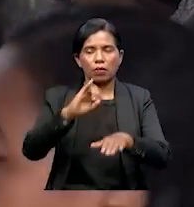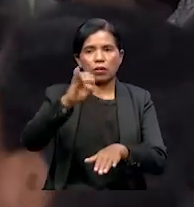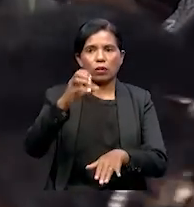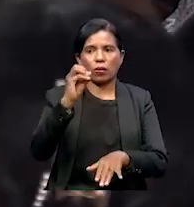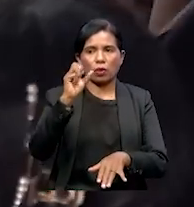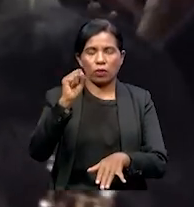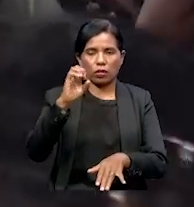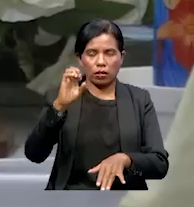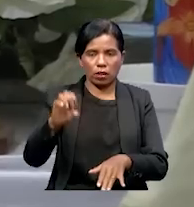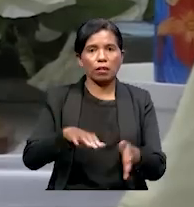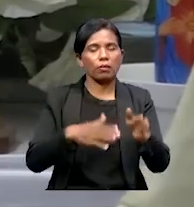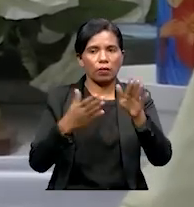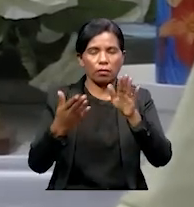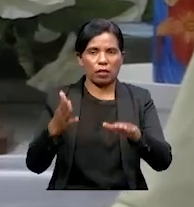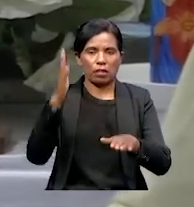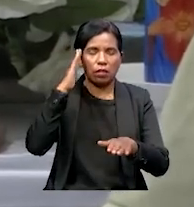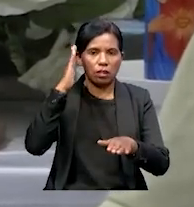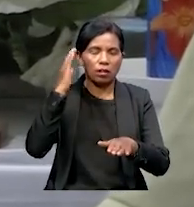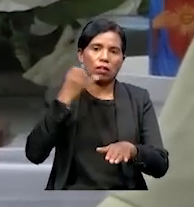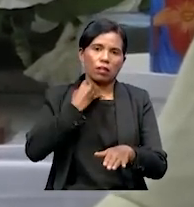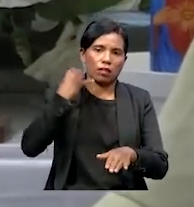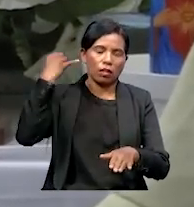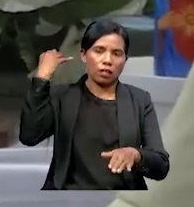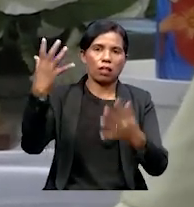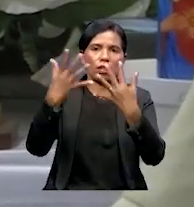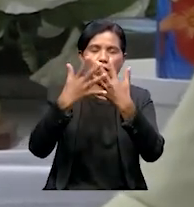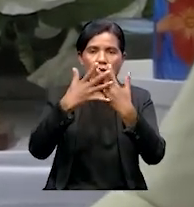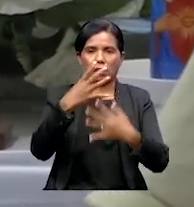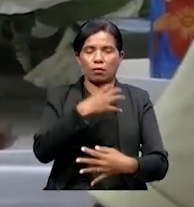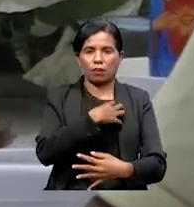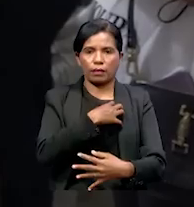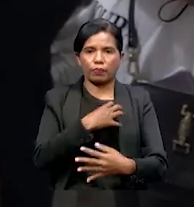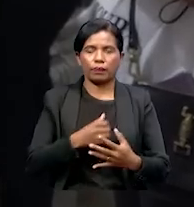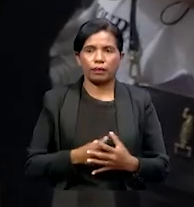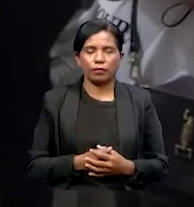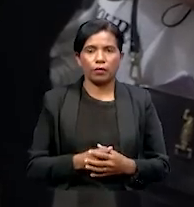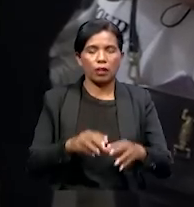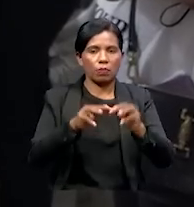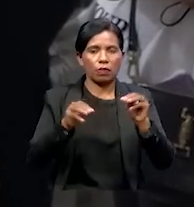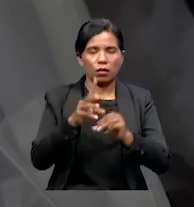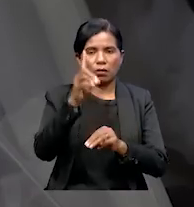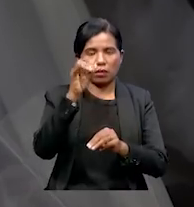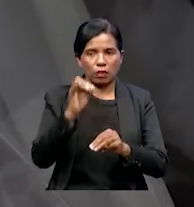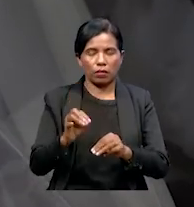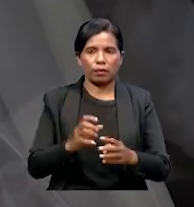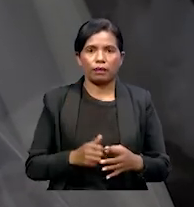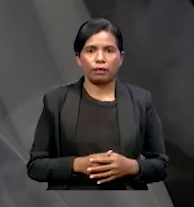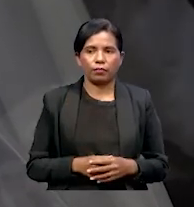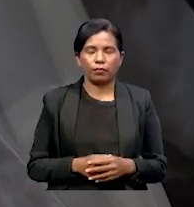de Jesus Soares, nebe desconfia Taraan e a cela detenção comando PNTL e município dele foi em Lalaes.